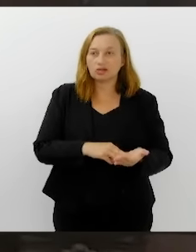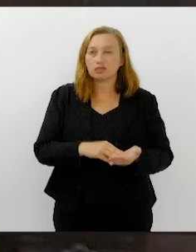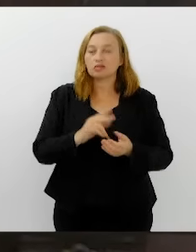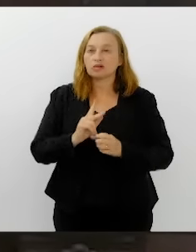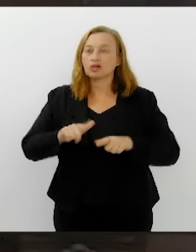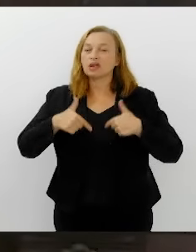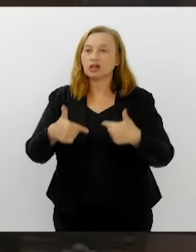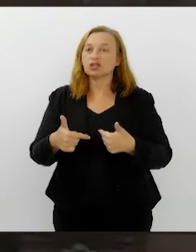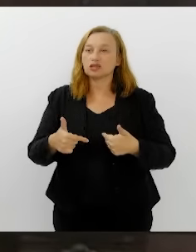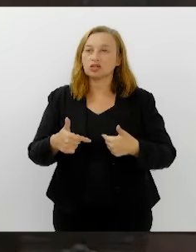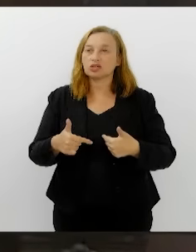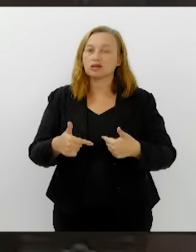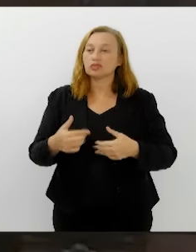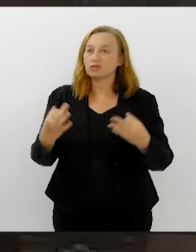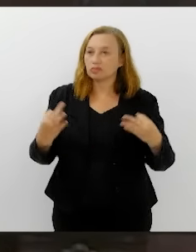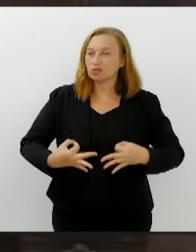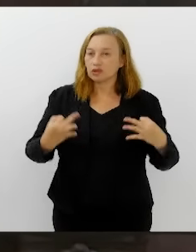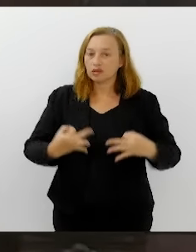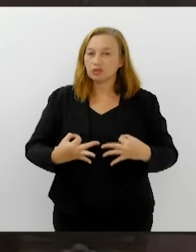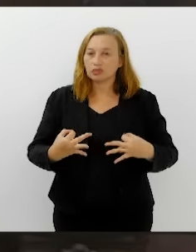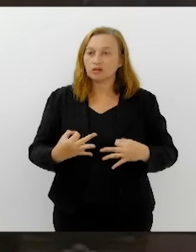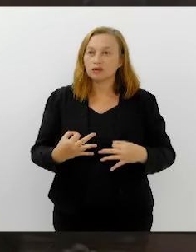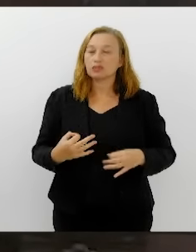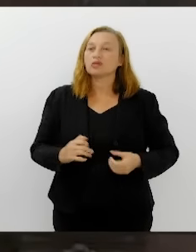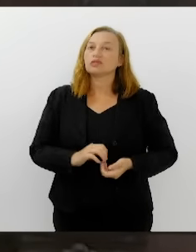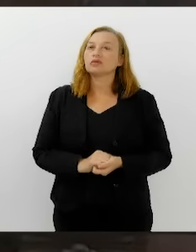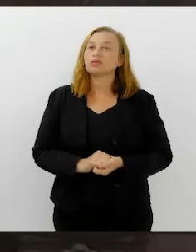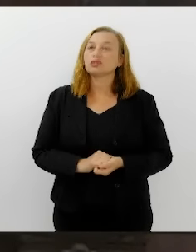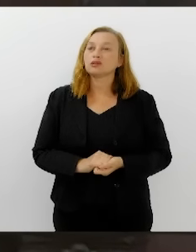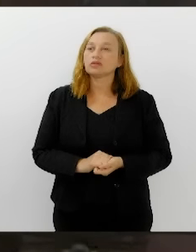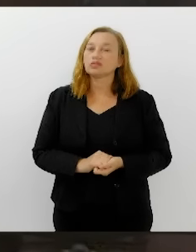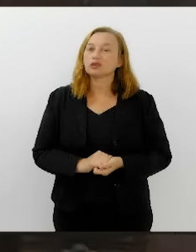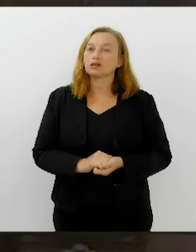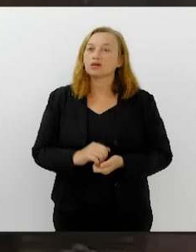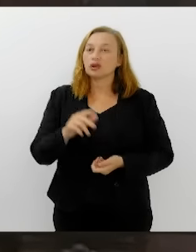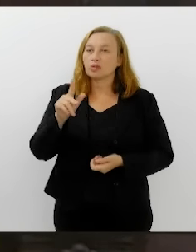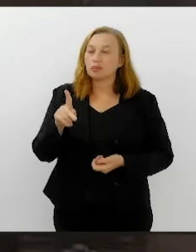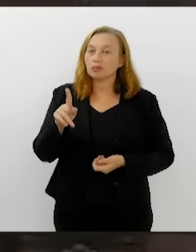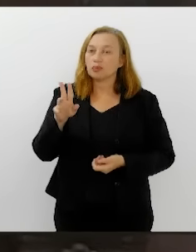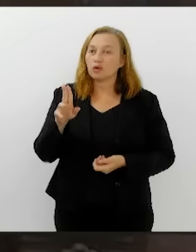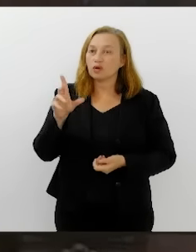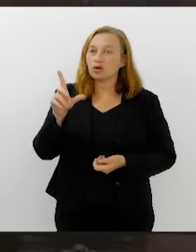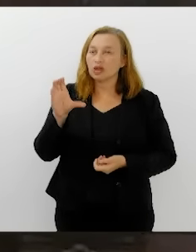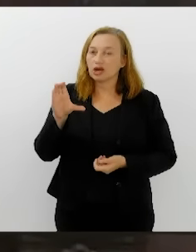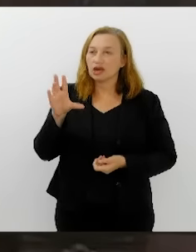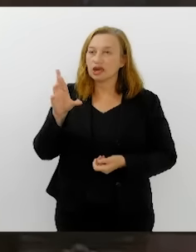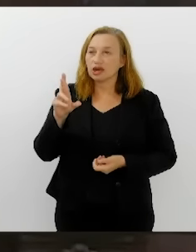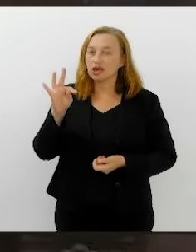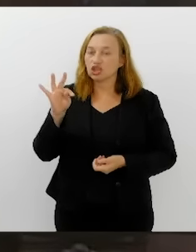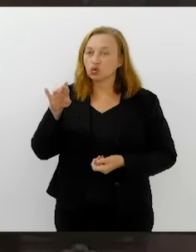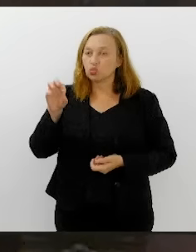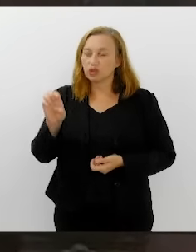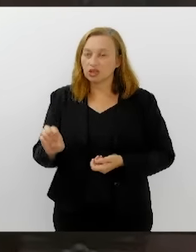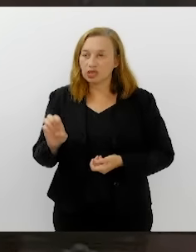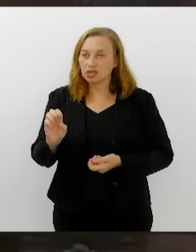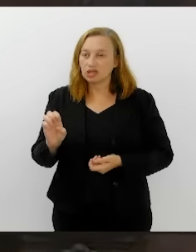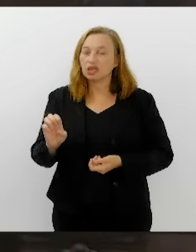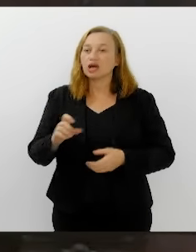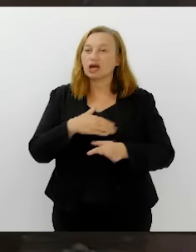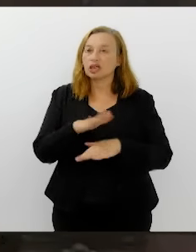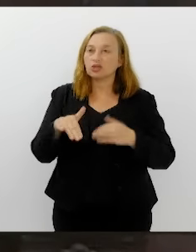com perfeição em busca da pulcritude em todos os atos da vida diária, mesmo